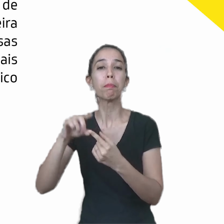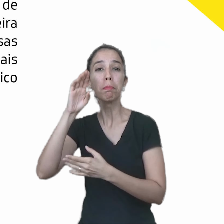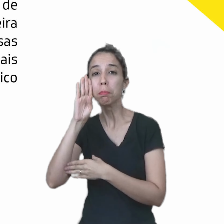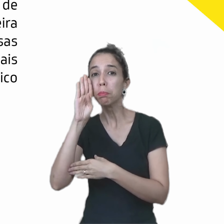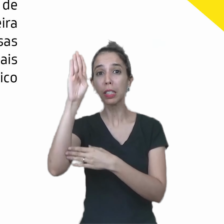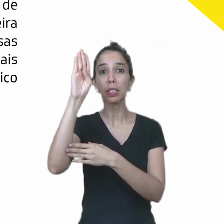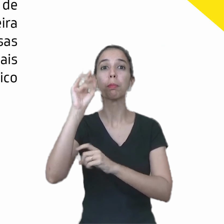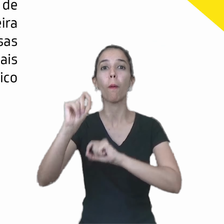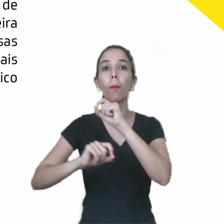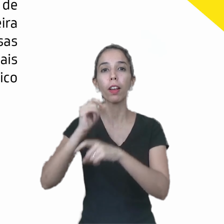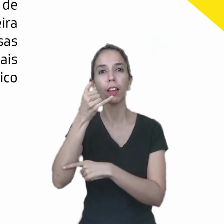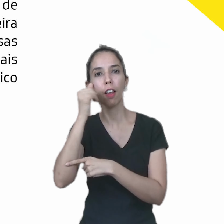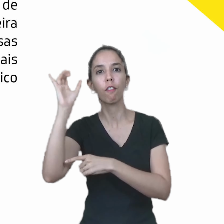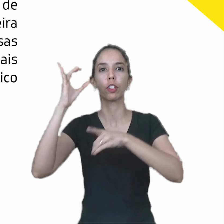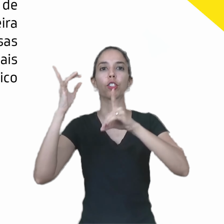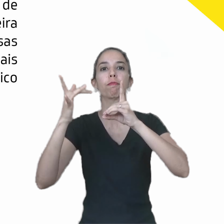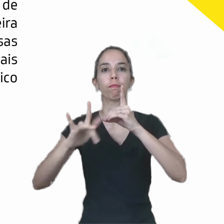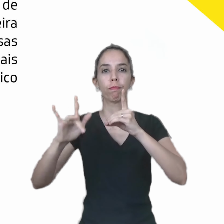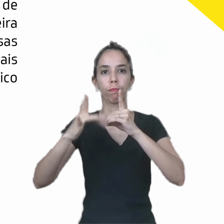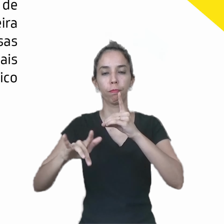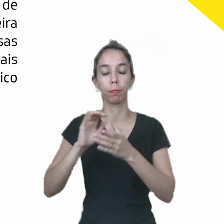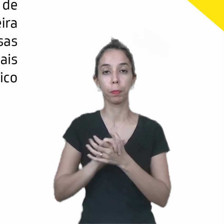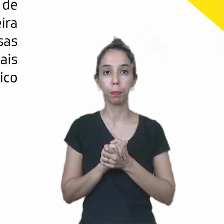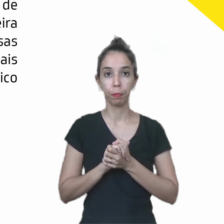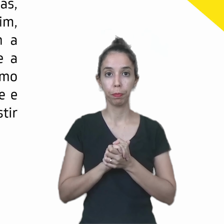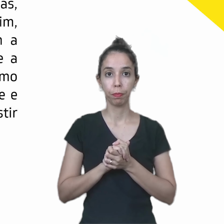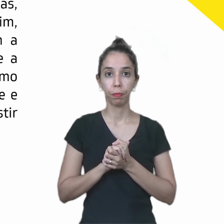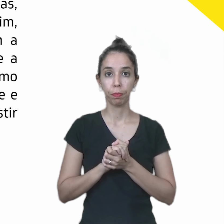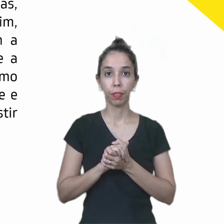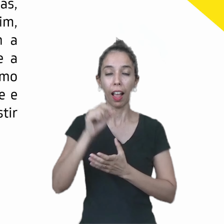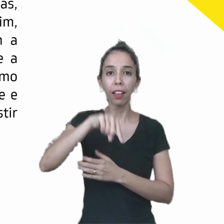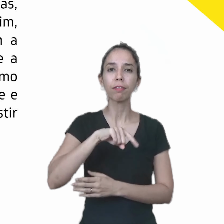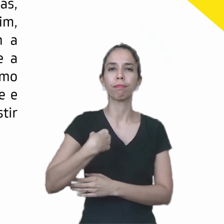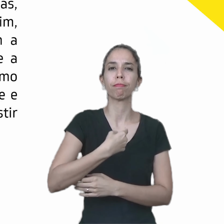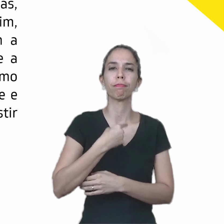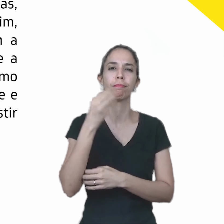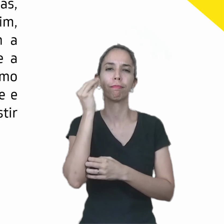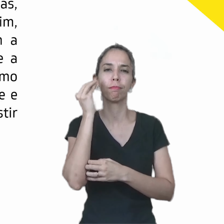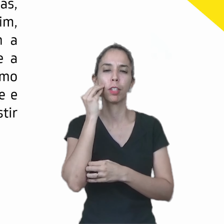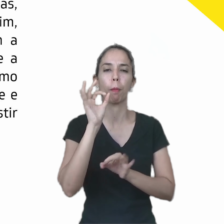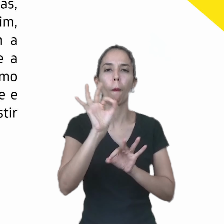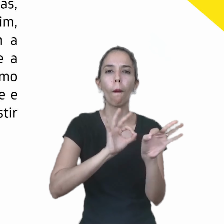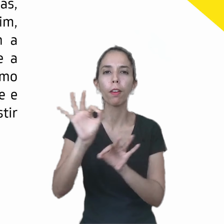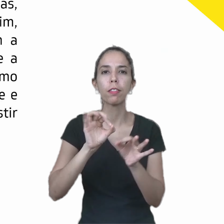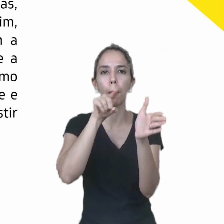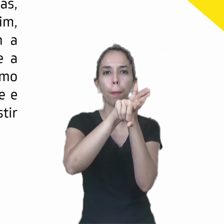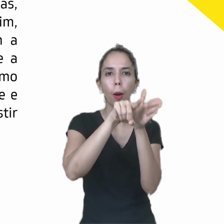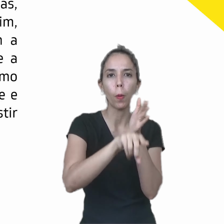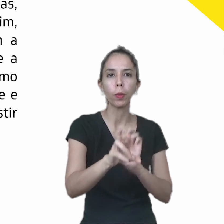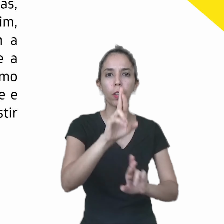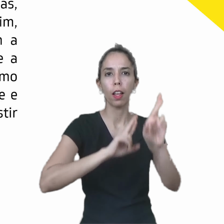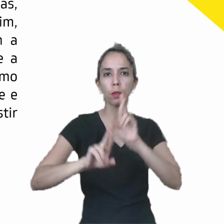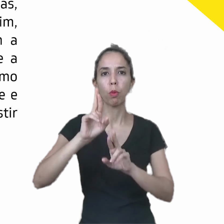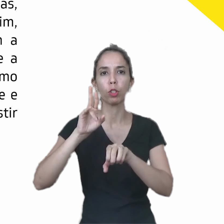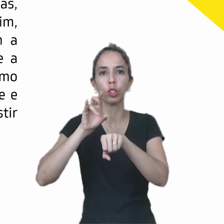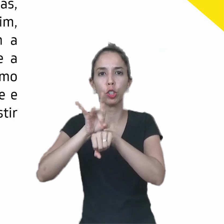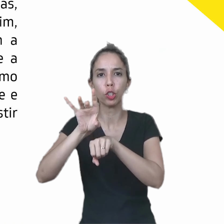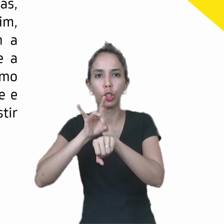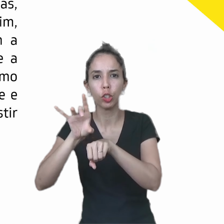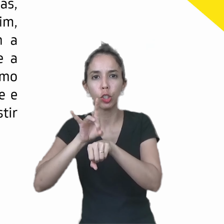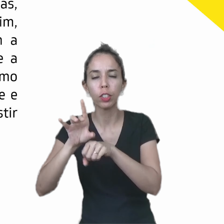democrático e, antes de tudo, anticapacitista. Aqui, tentamos otimizar em perguntas,